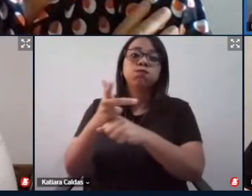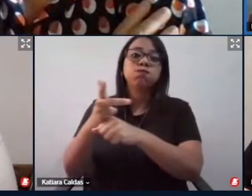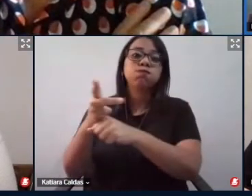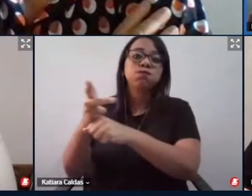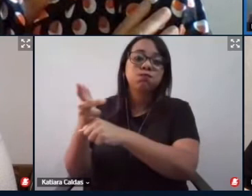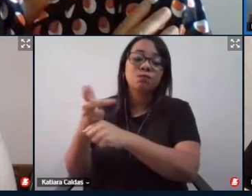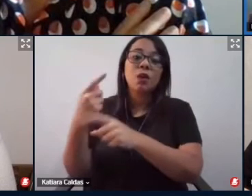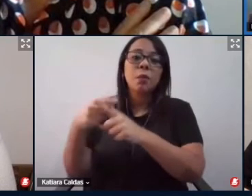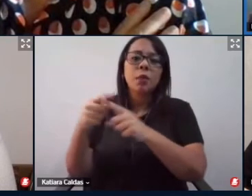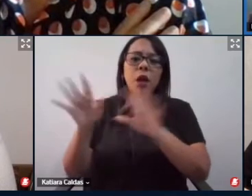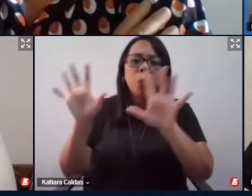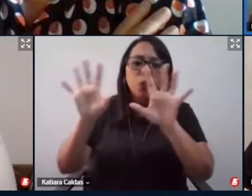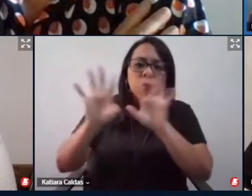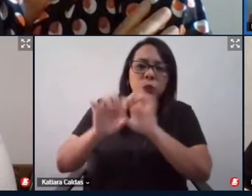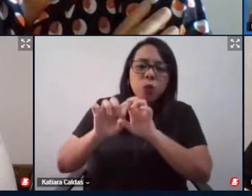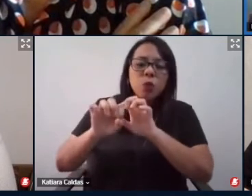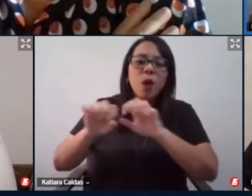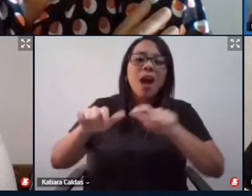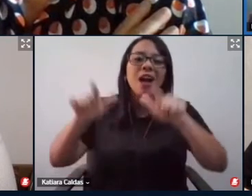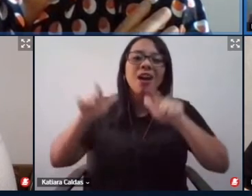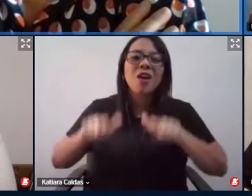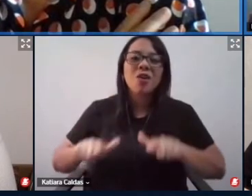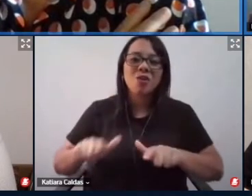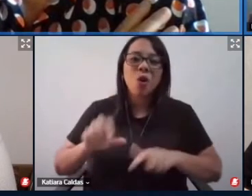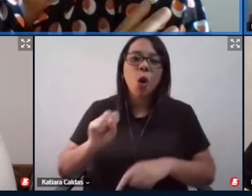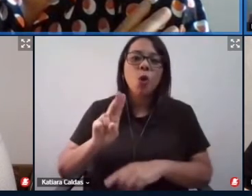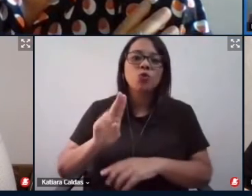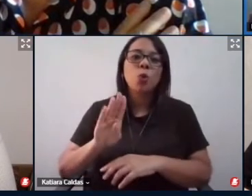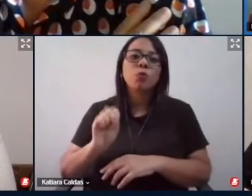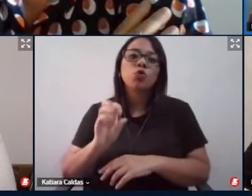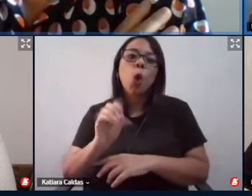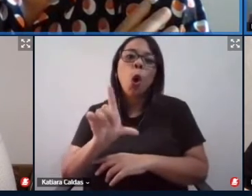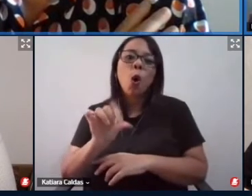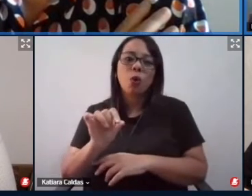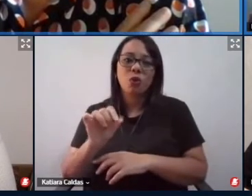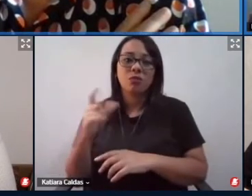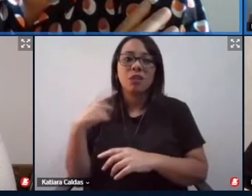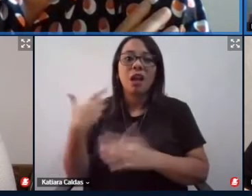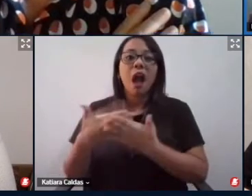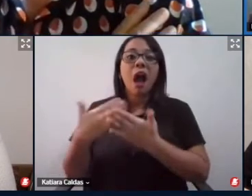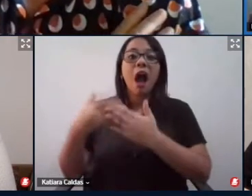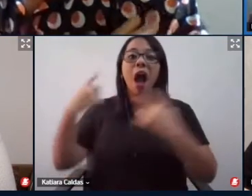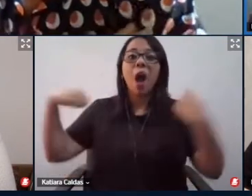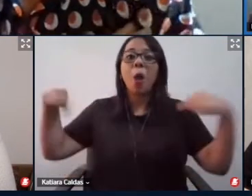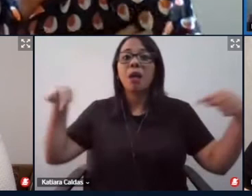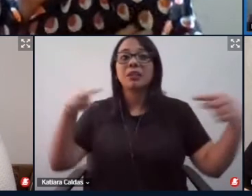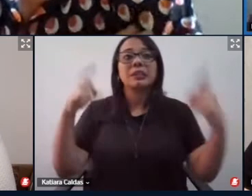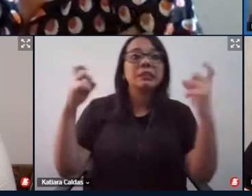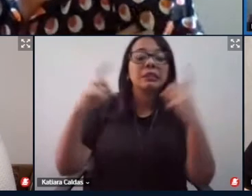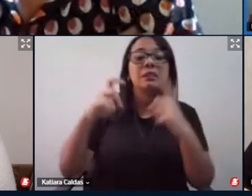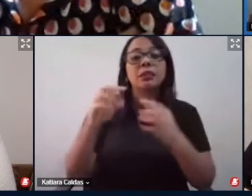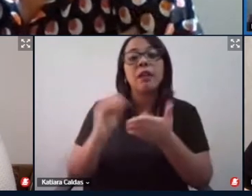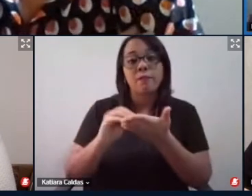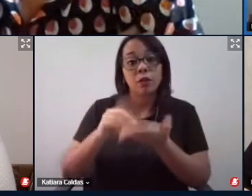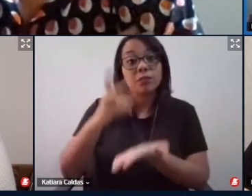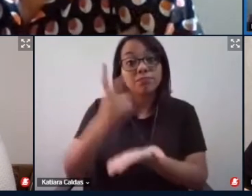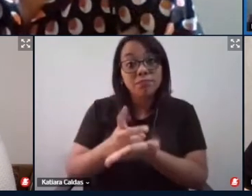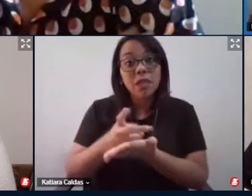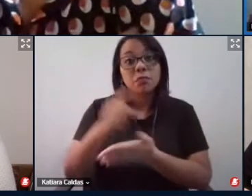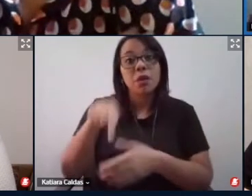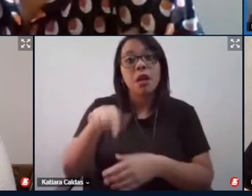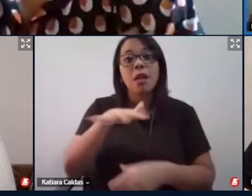lugar mais obscuro, porque fica em aula ali, muita aula ali em volta. Então, o que está faltando para nós mesmo é um